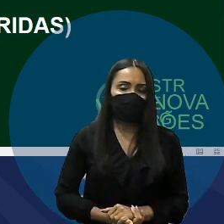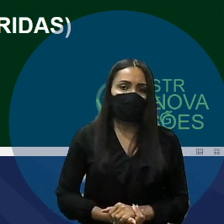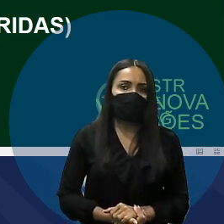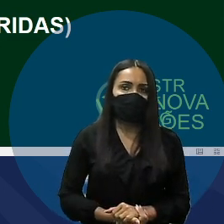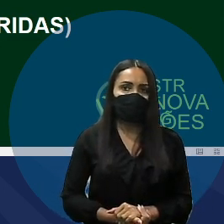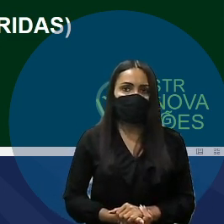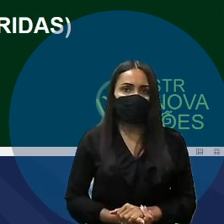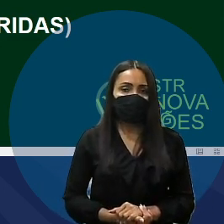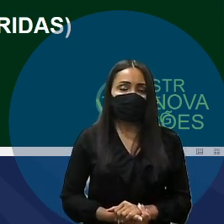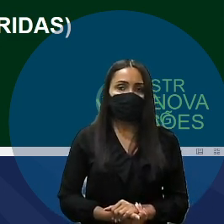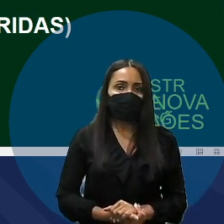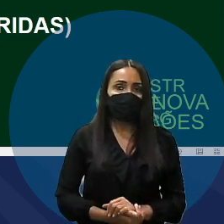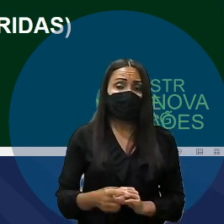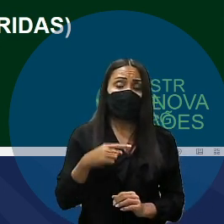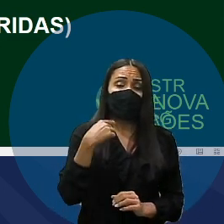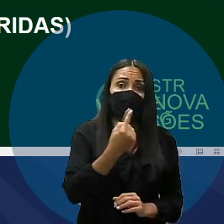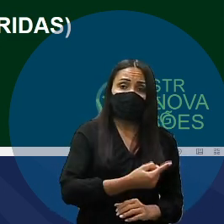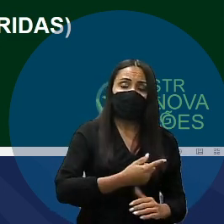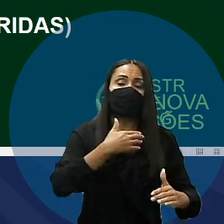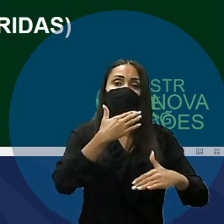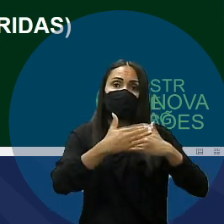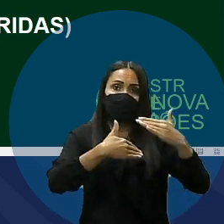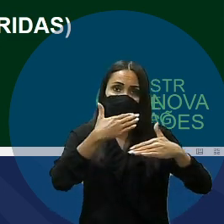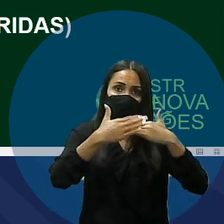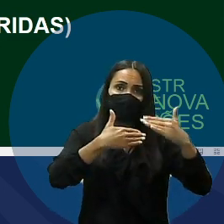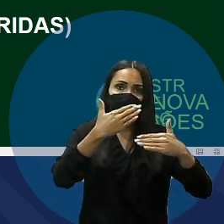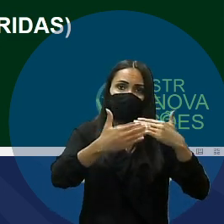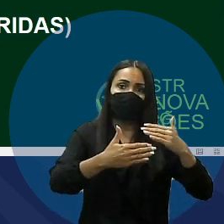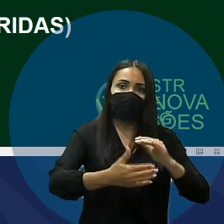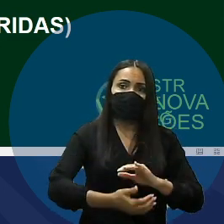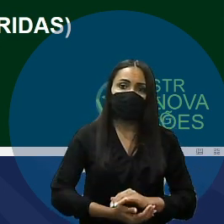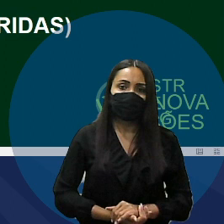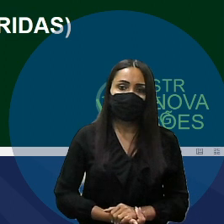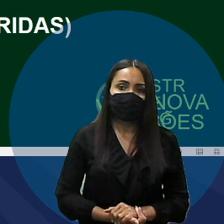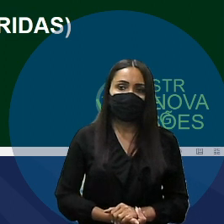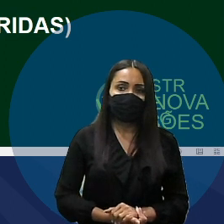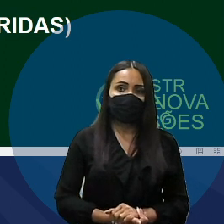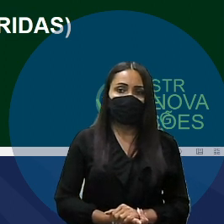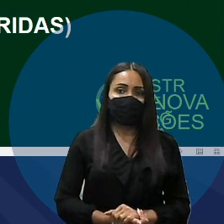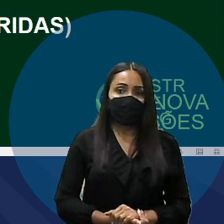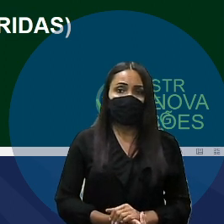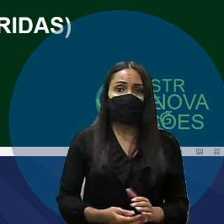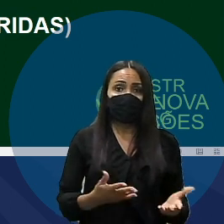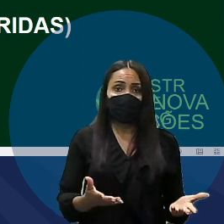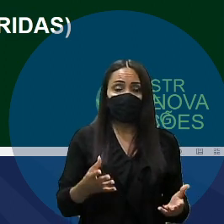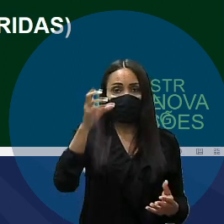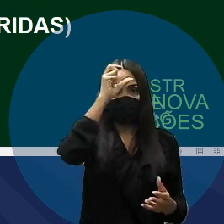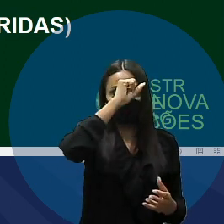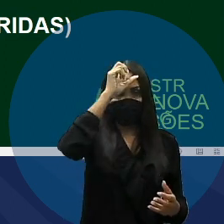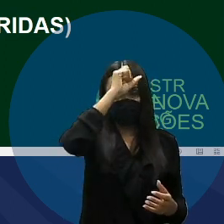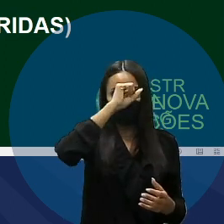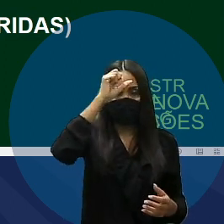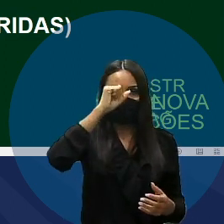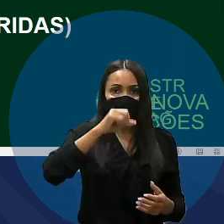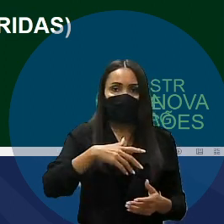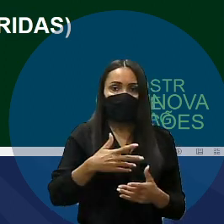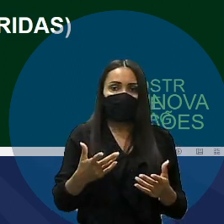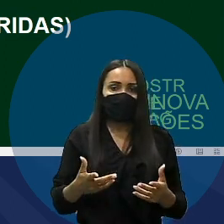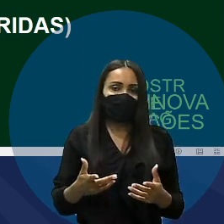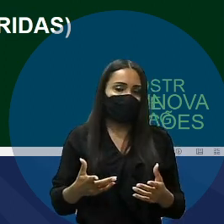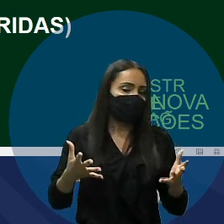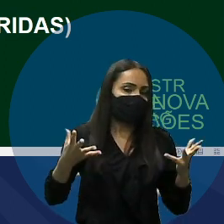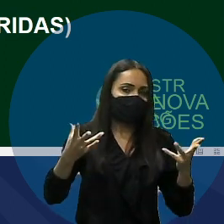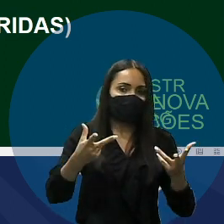a gente desenvolve aos alunos que se interessarem em aprender esse jogo que é fantástico para